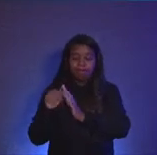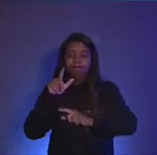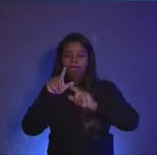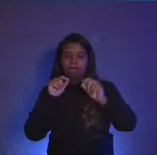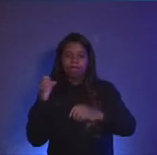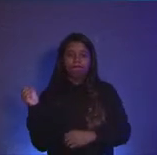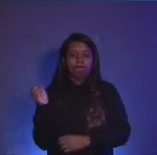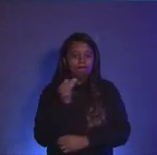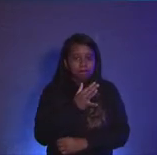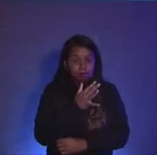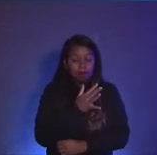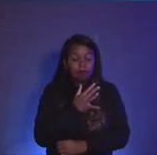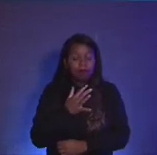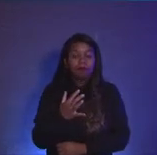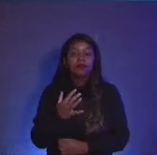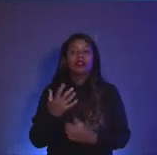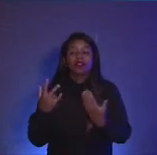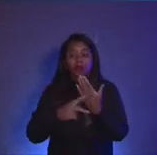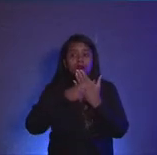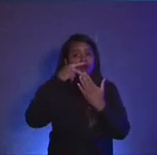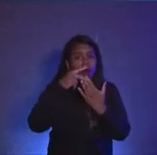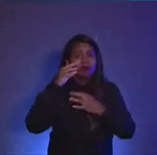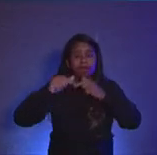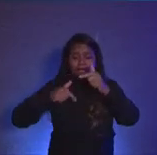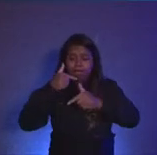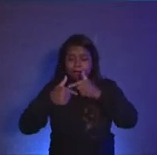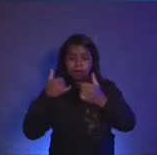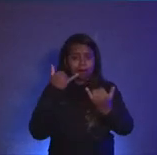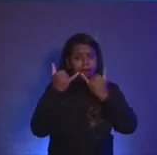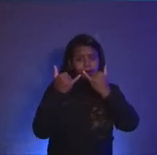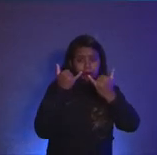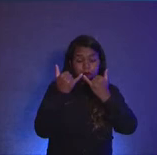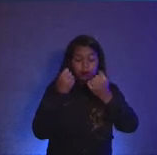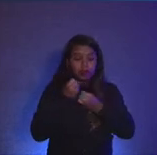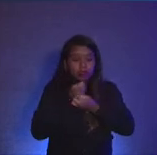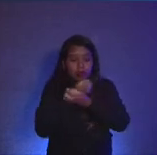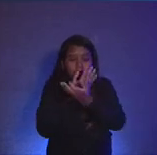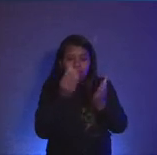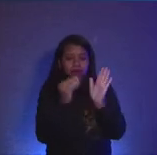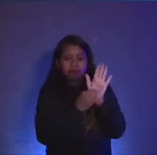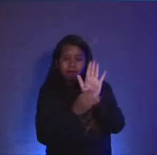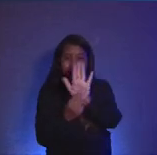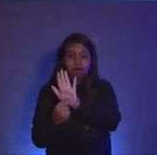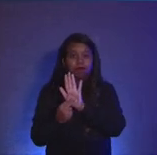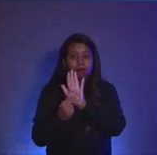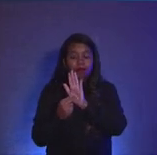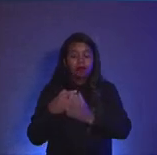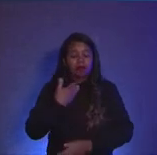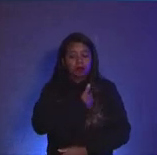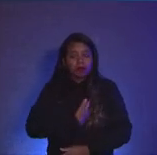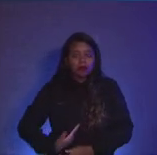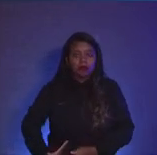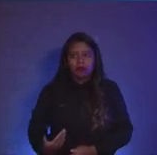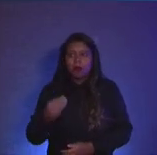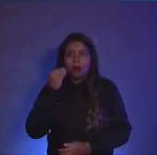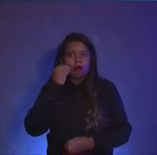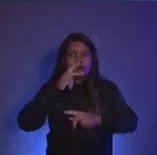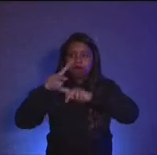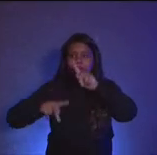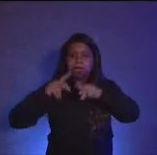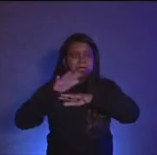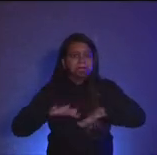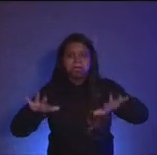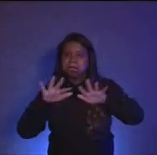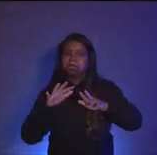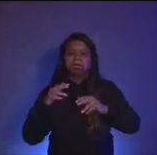inéditas. São trabalhos de impacto social e que usam os dados para jogar luz a temas de interesse público. Eu convido,